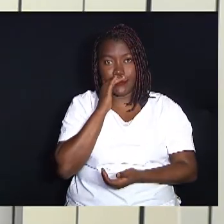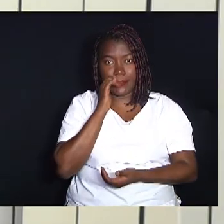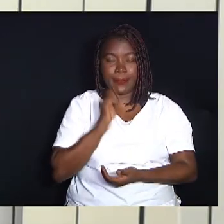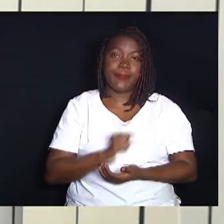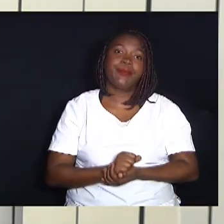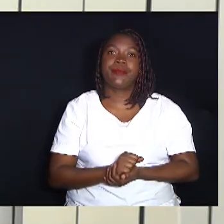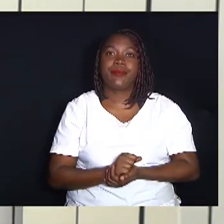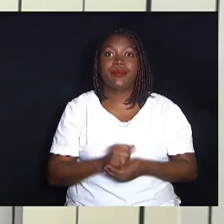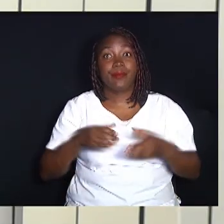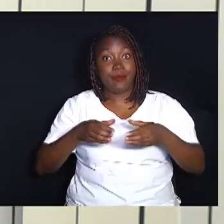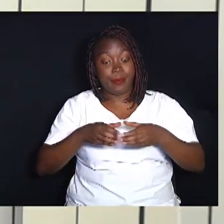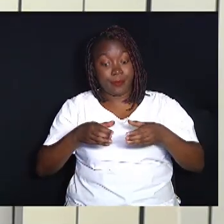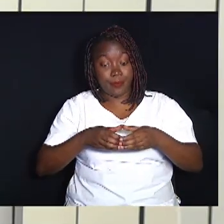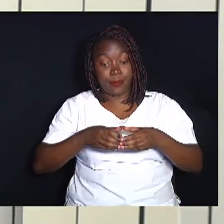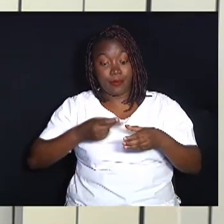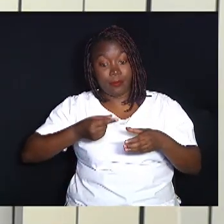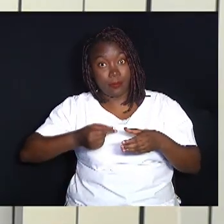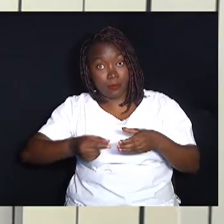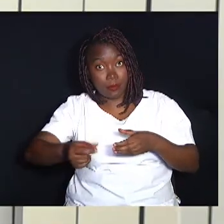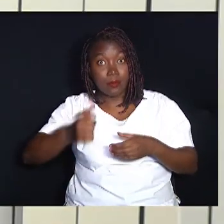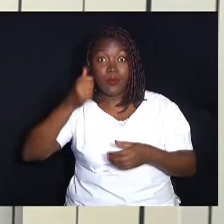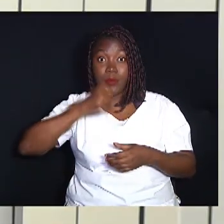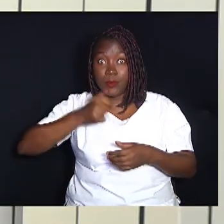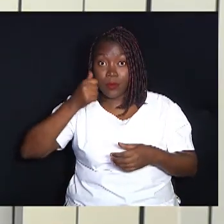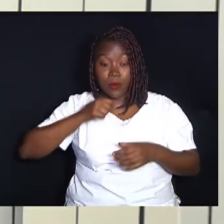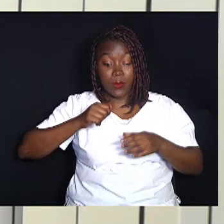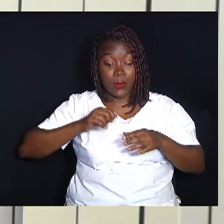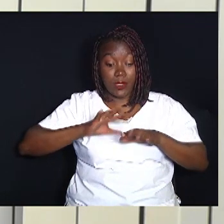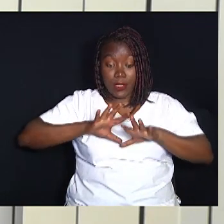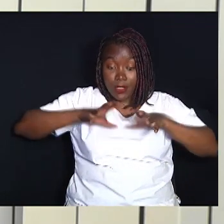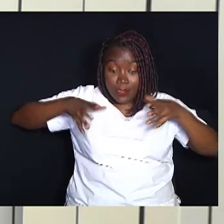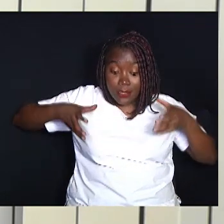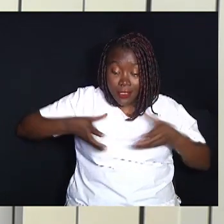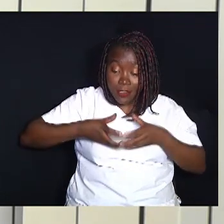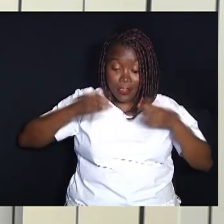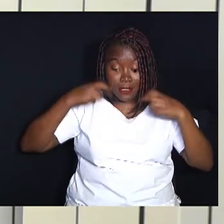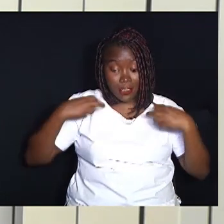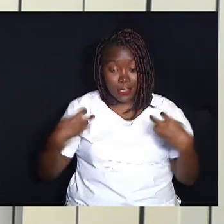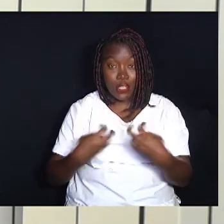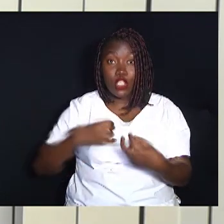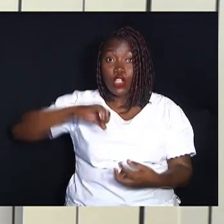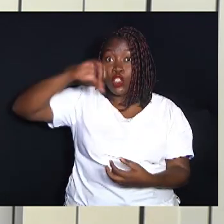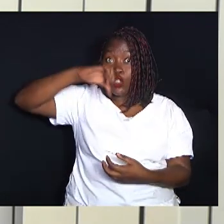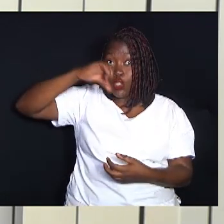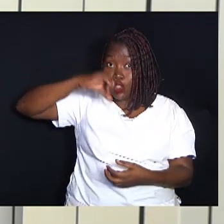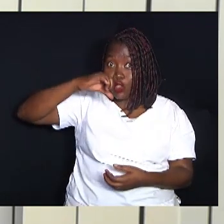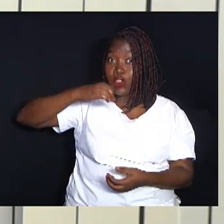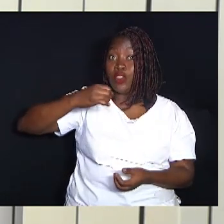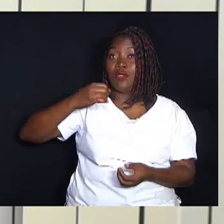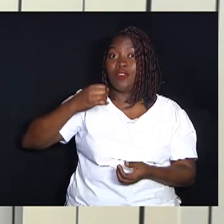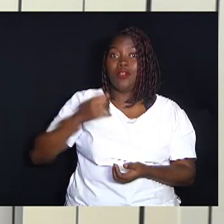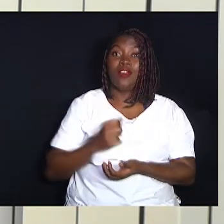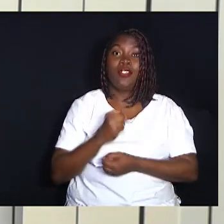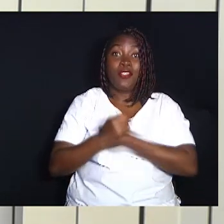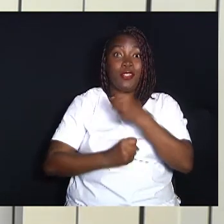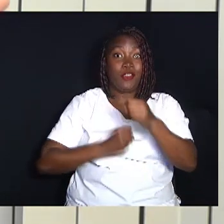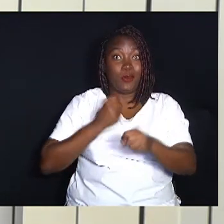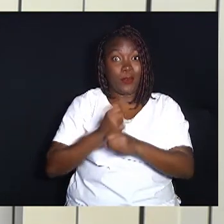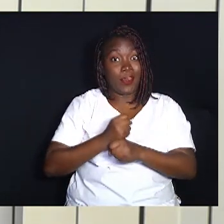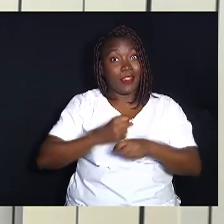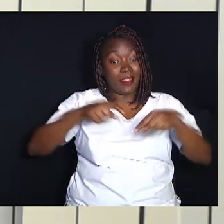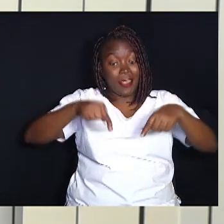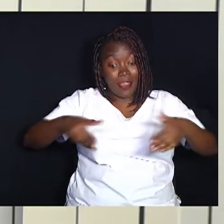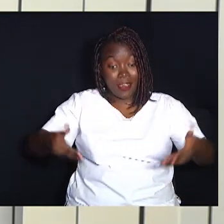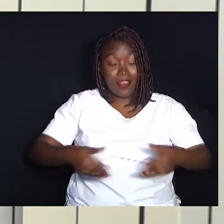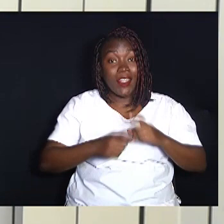A Comissão Permanente da Mulher se reuniu pela 9ª vez no ano e, desta vez, debateu a vivência